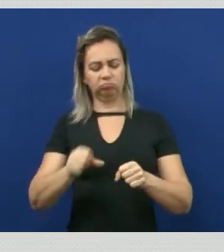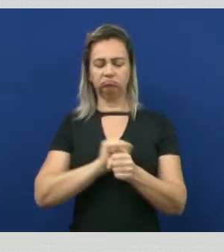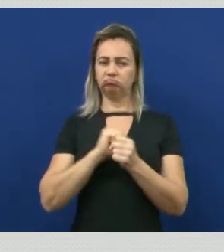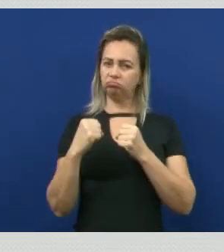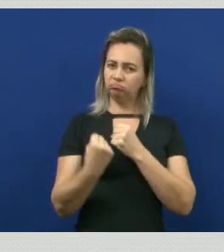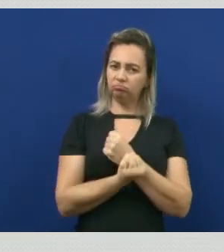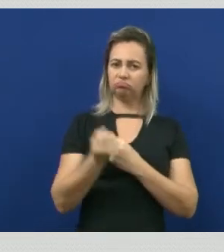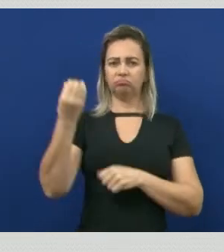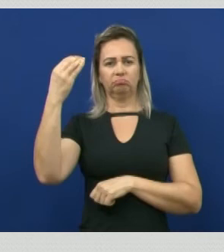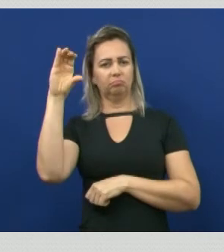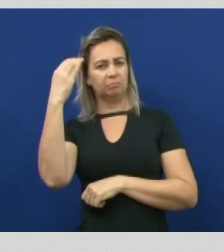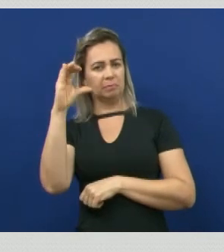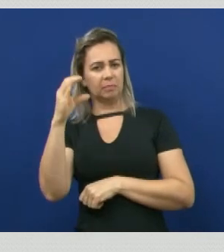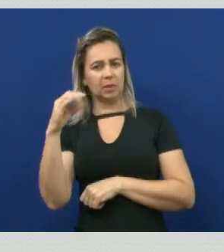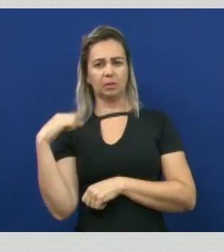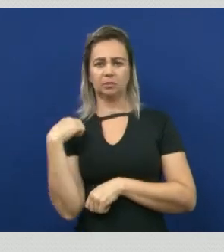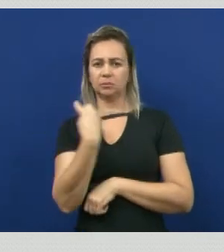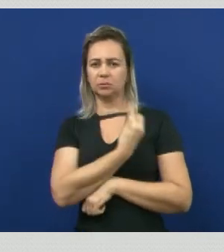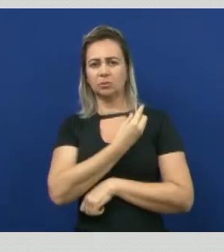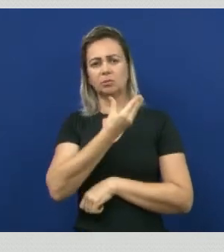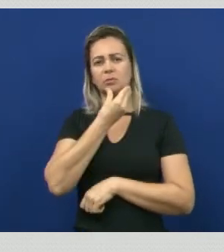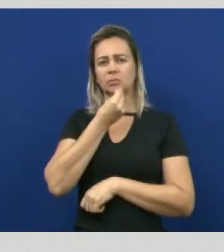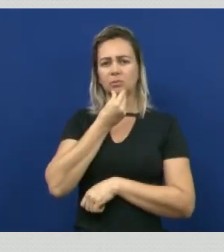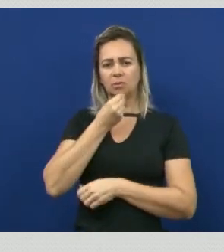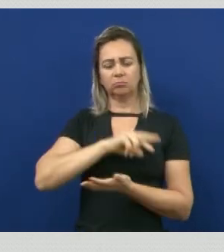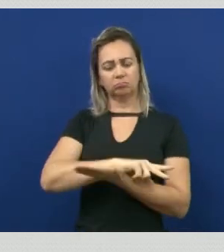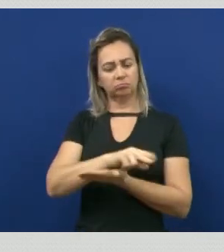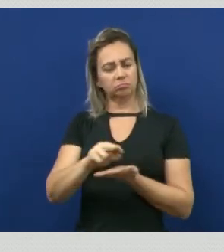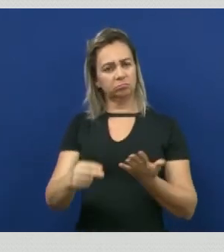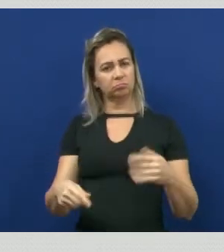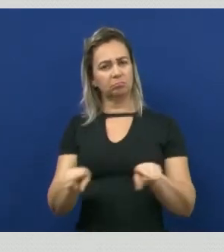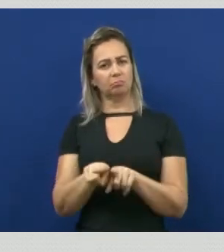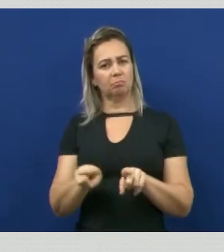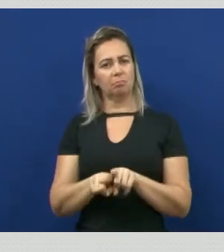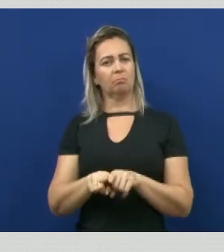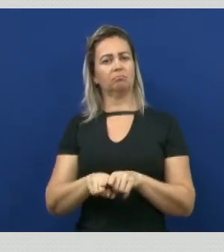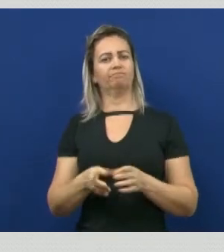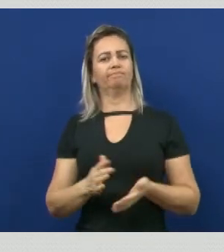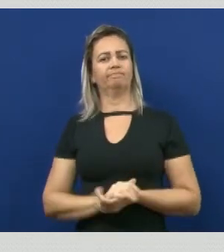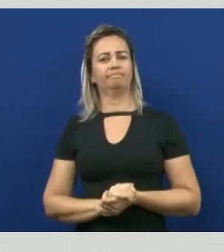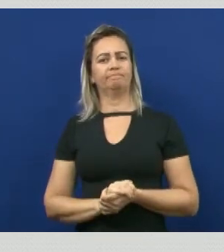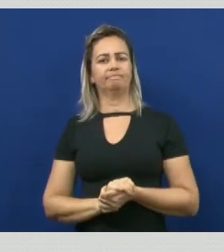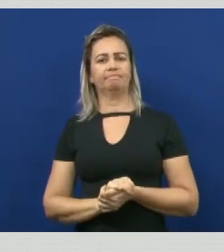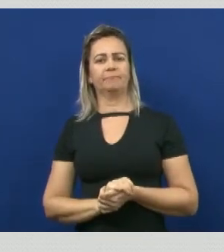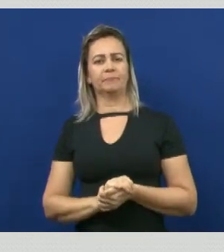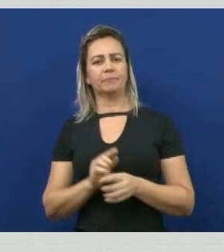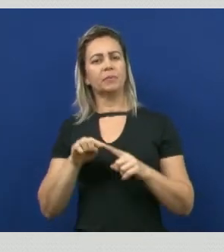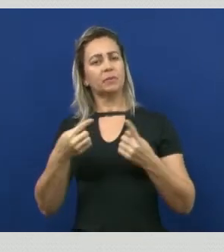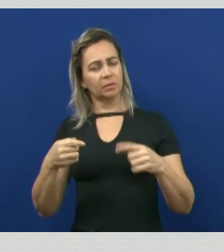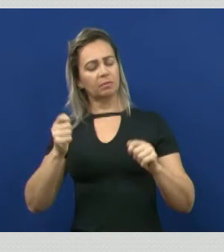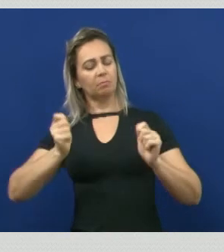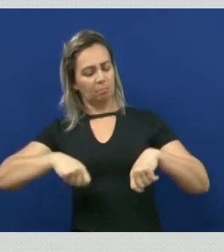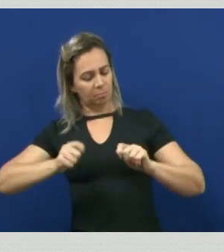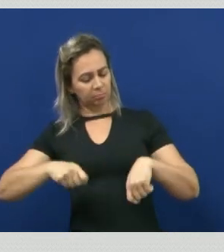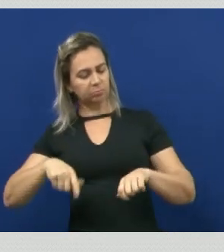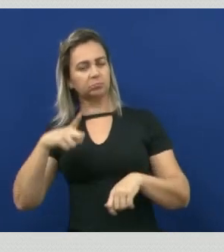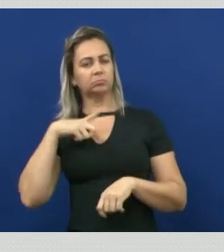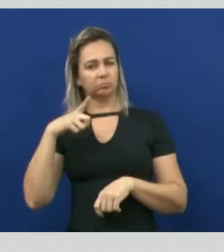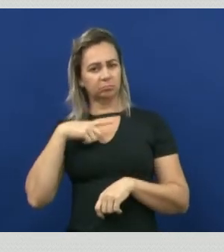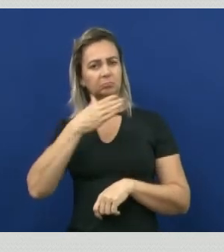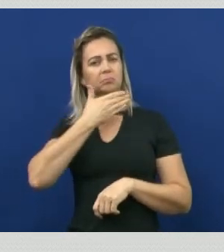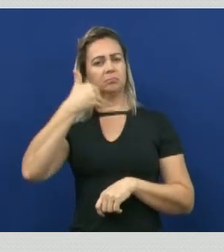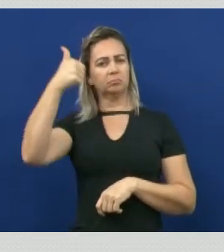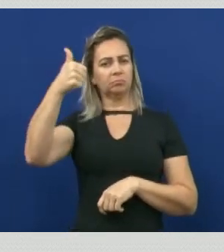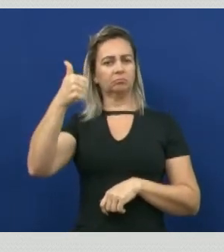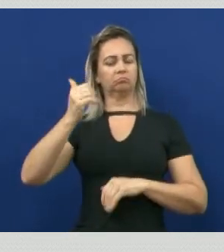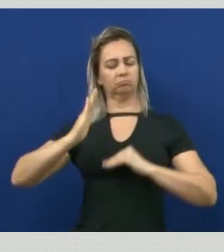para a ciência, certo? Mas, felizmente, é possível melhorar a capacidade de lidar com essas rupturas, afinal,